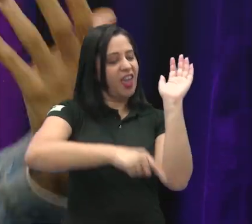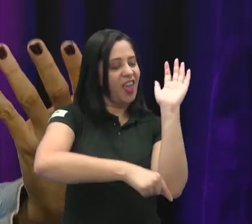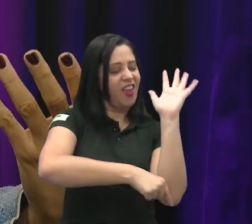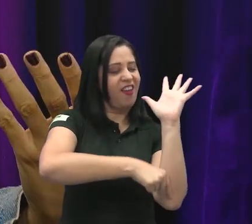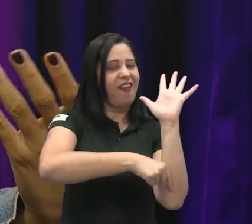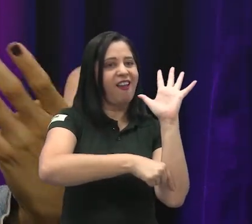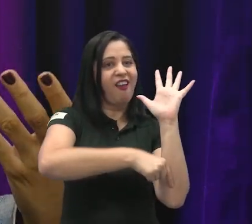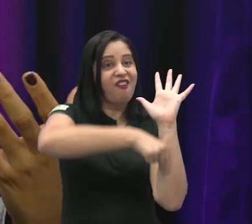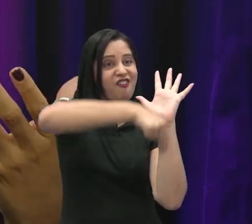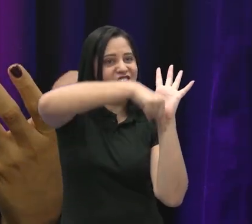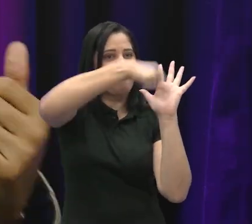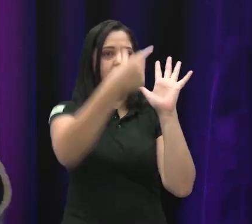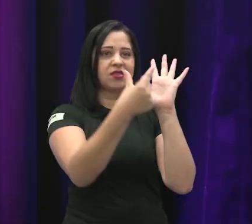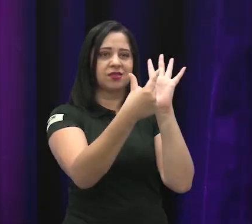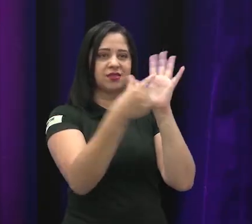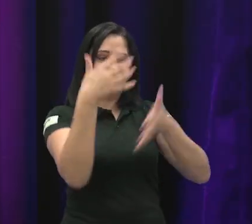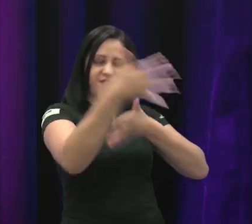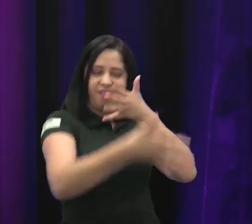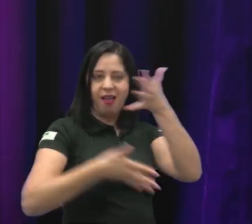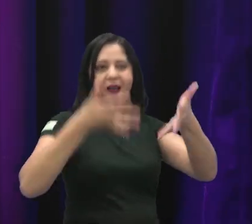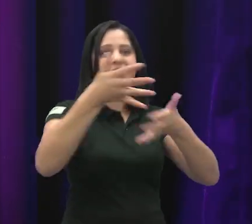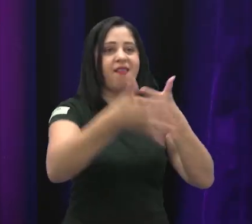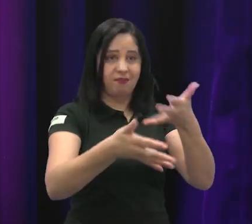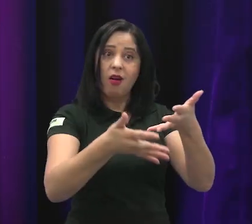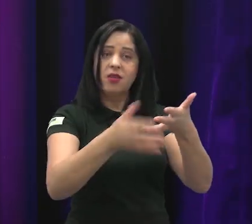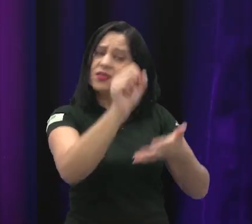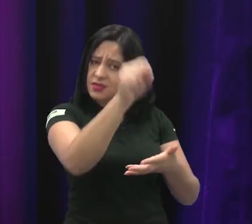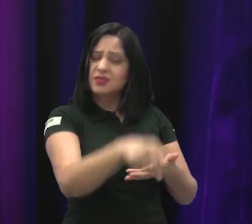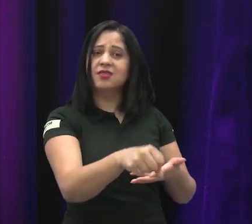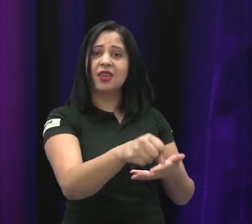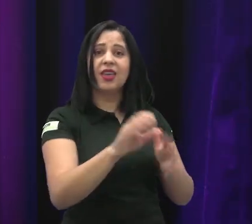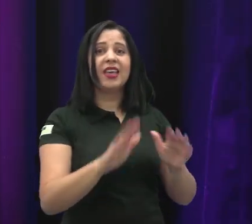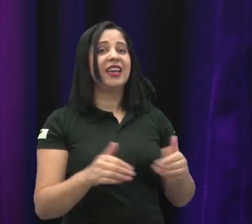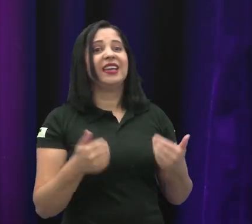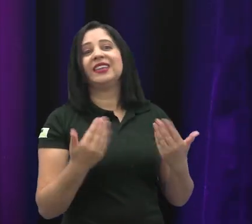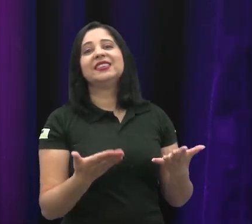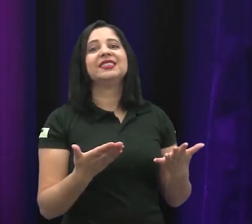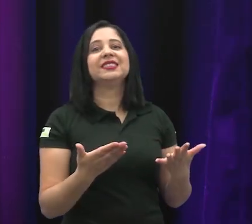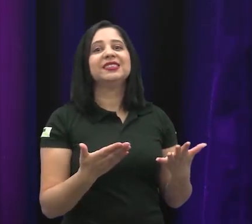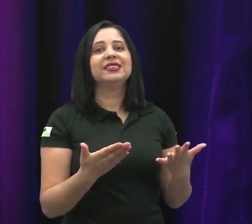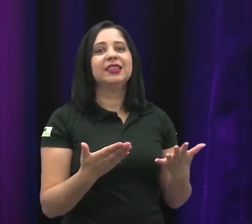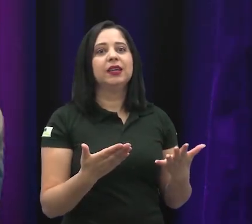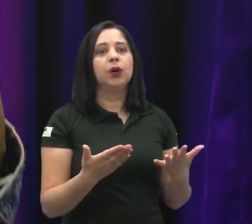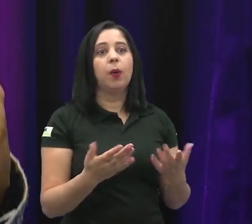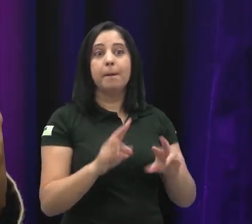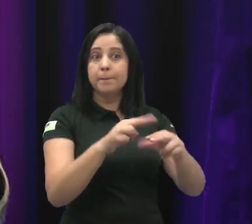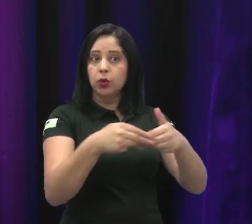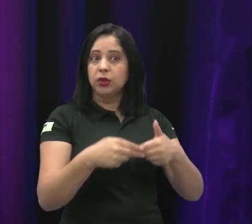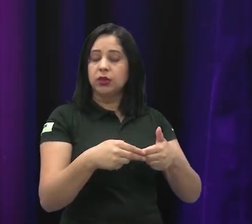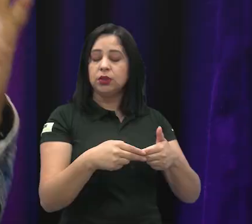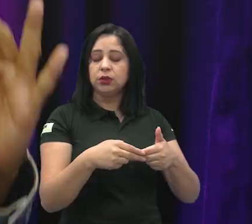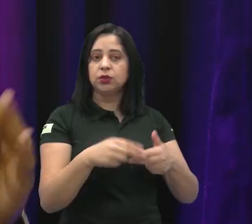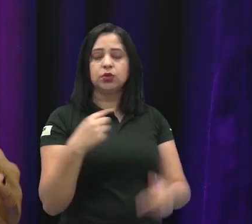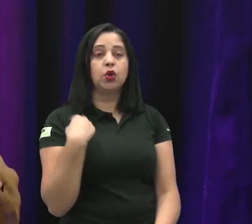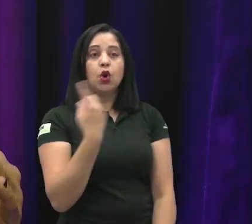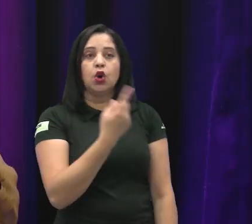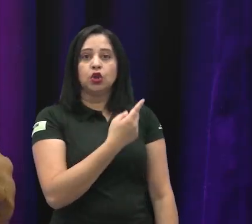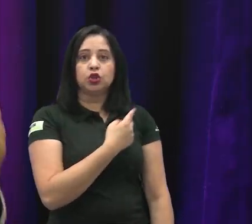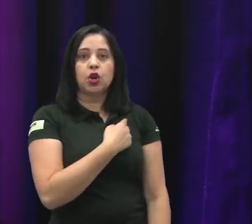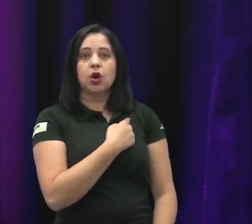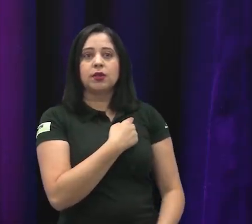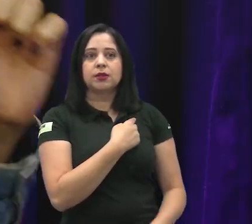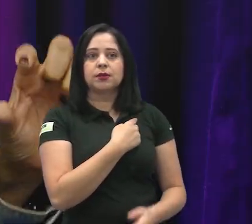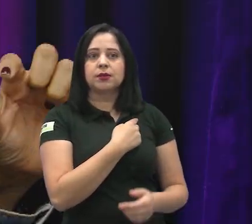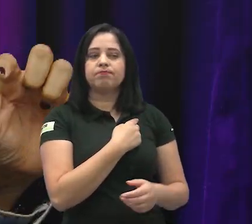fazendo som com oral mesmo, né? Então, a gente teve essa prioridade, esse cuidado